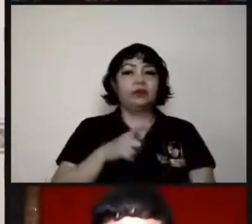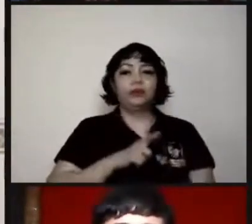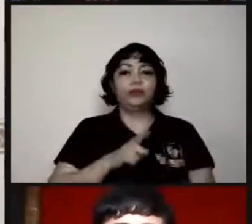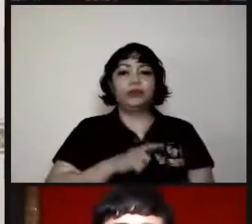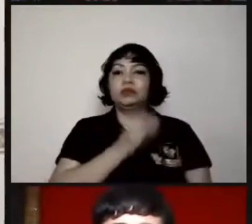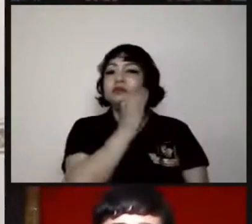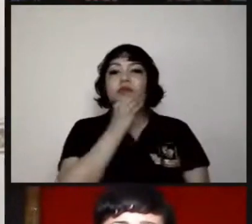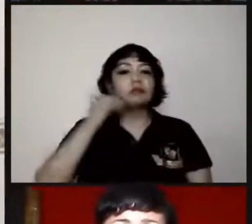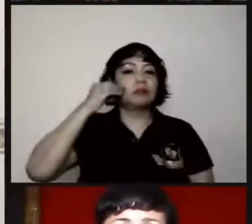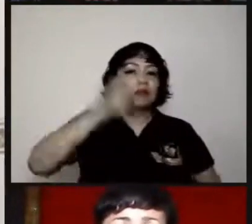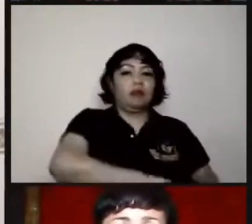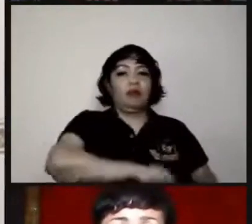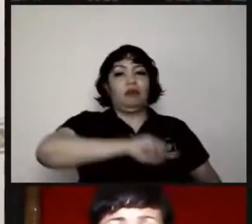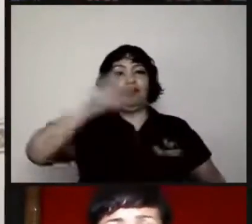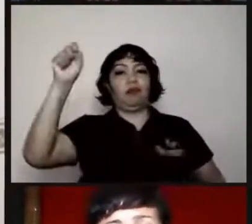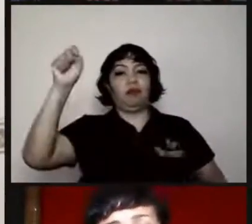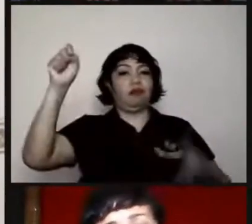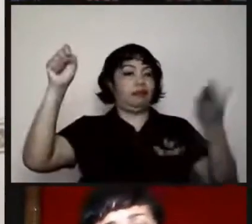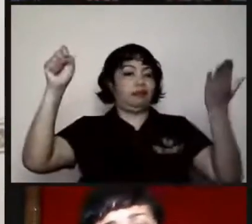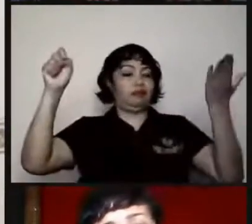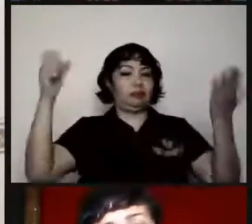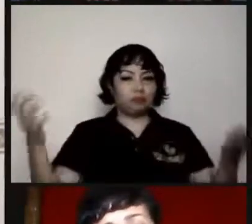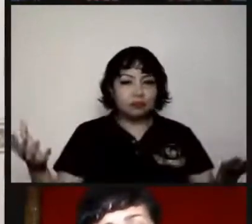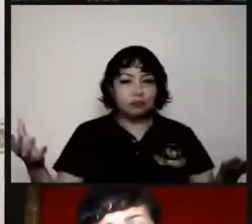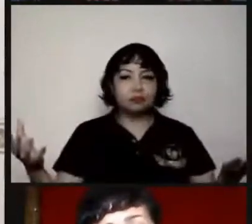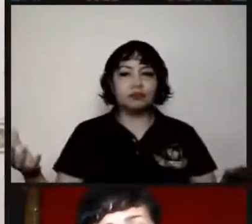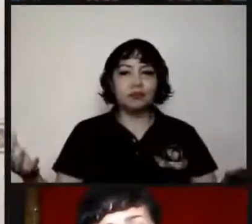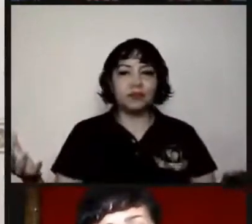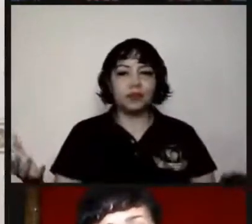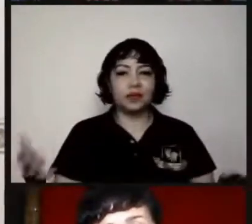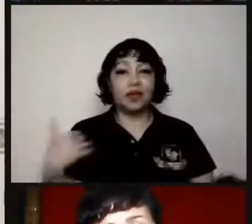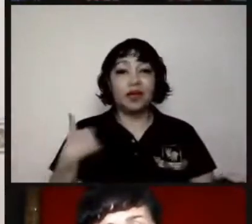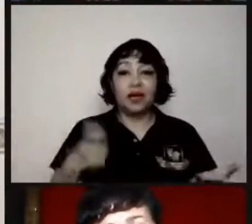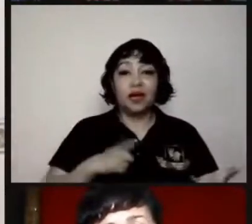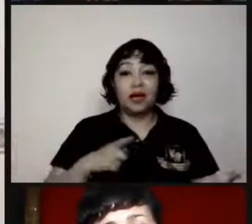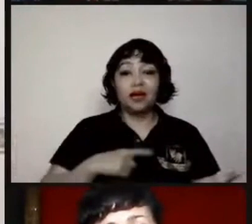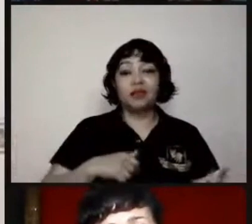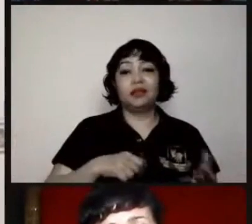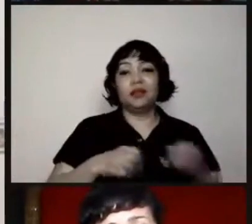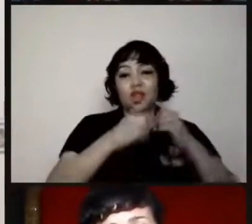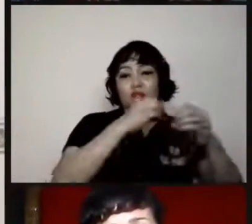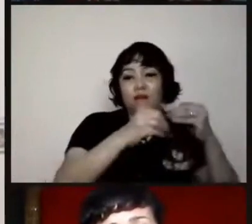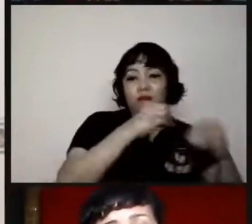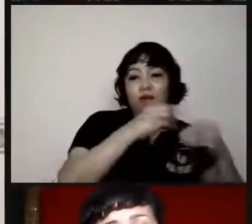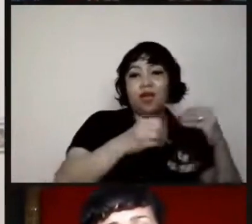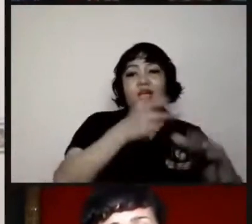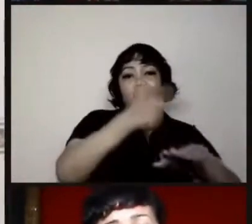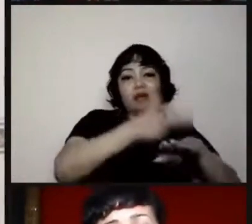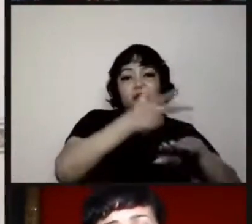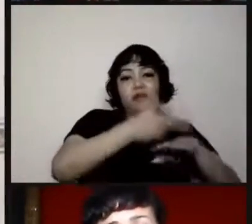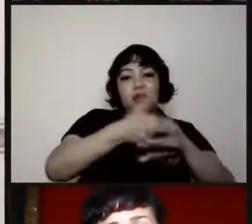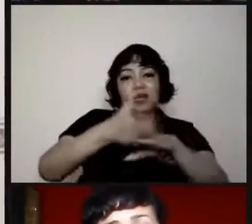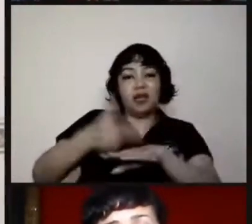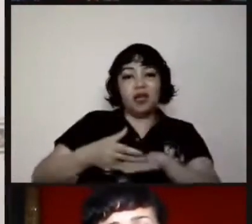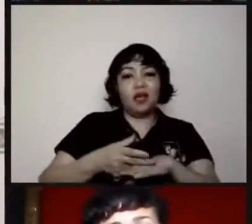espada proclamando a independência. Aí nós temos séries, novelas, né, falando, contando a